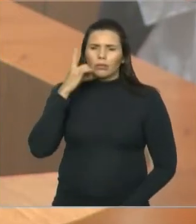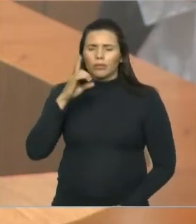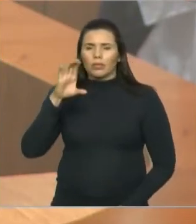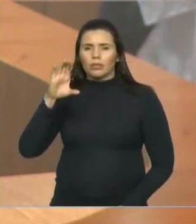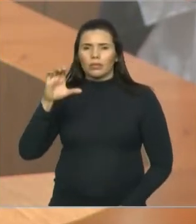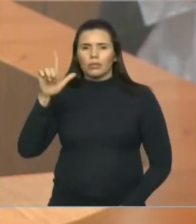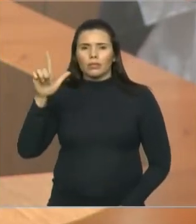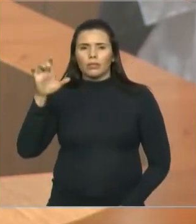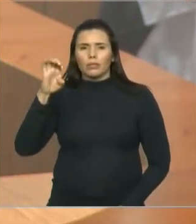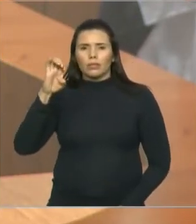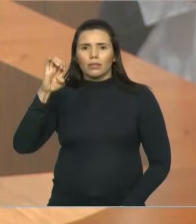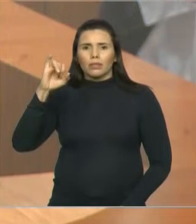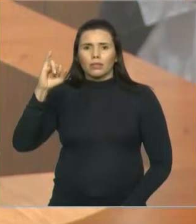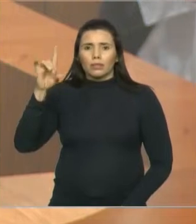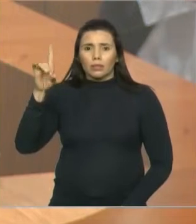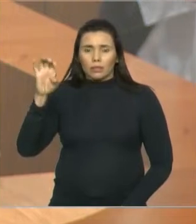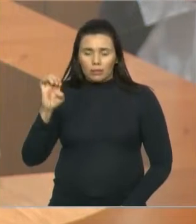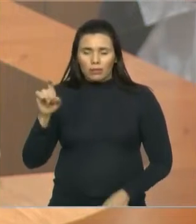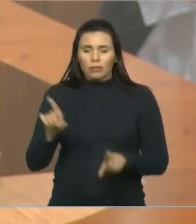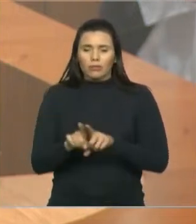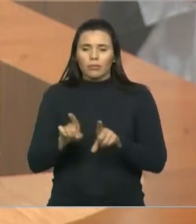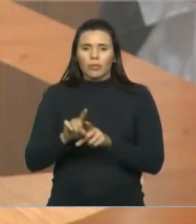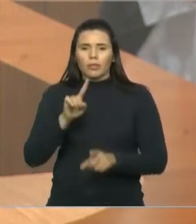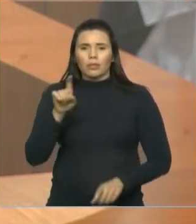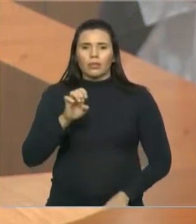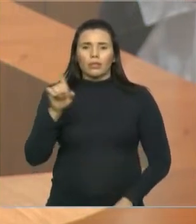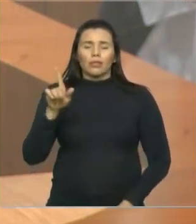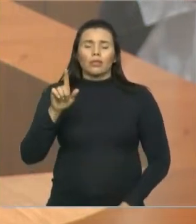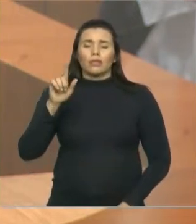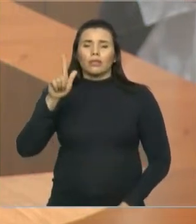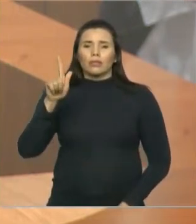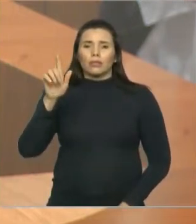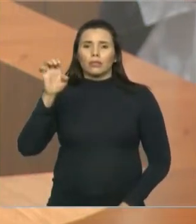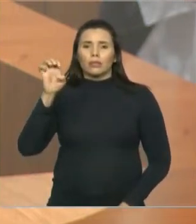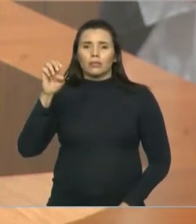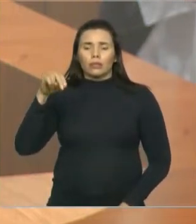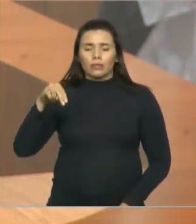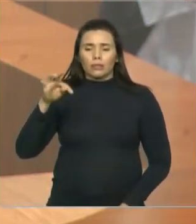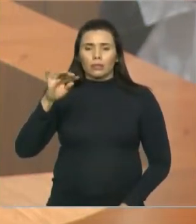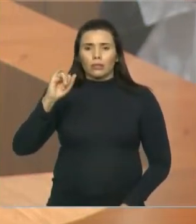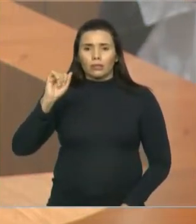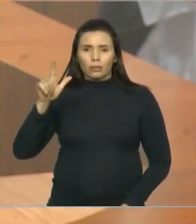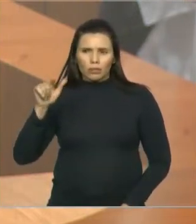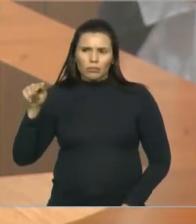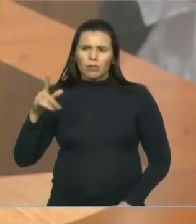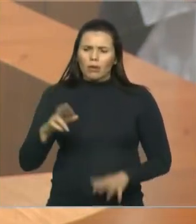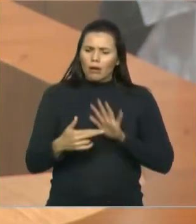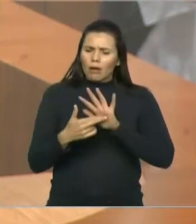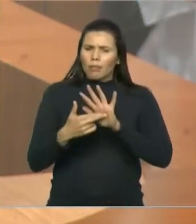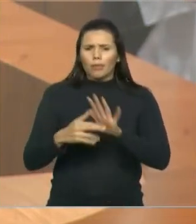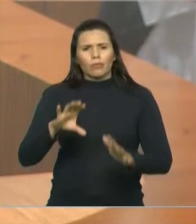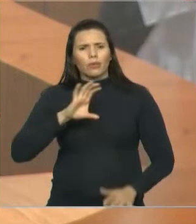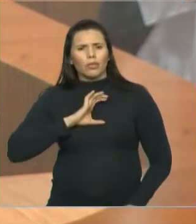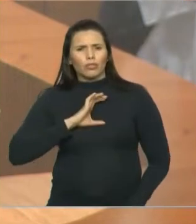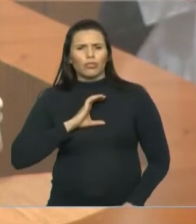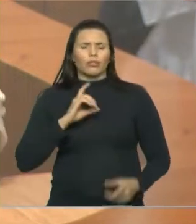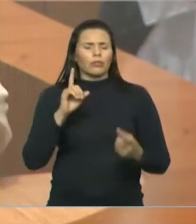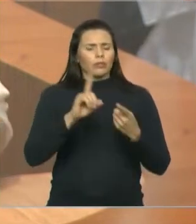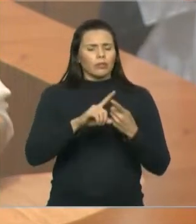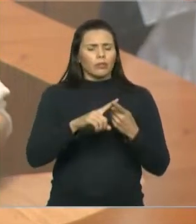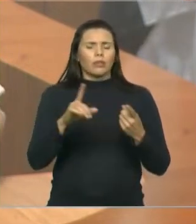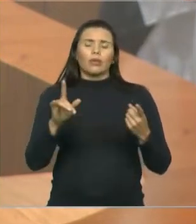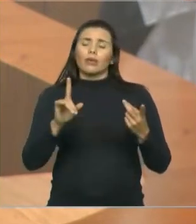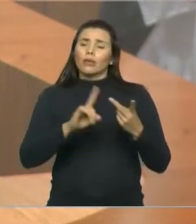que é Caxias também. A gente tem que passar, pelo menos pelas grandes regiões, Caxias, Imperatriz, com esse